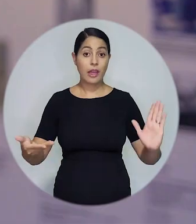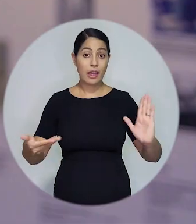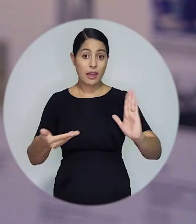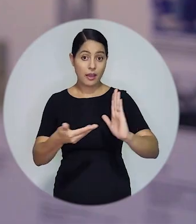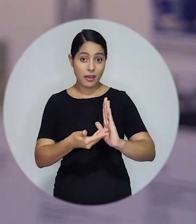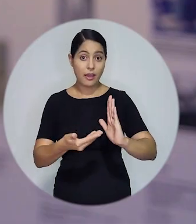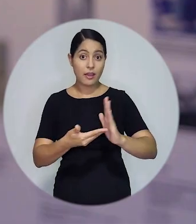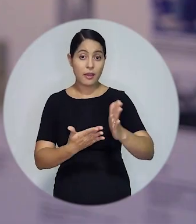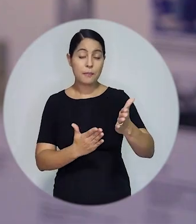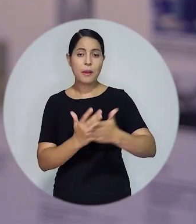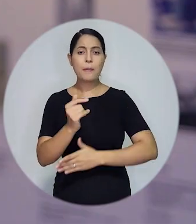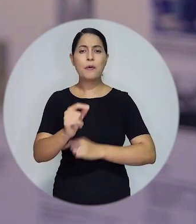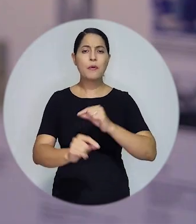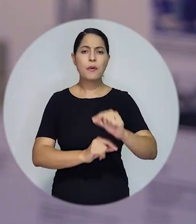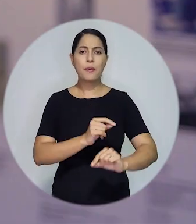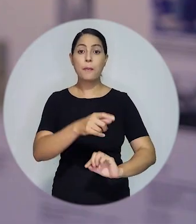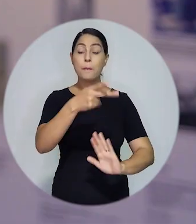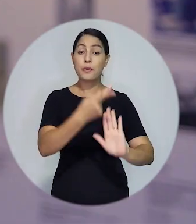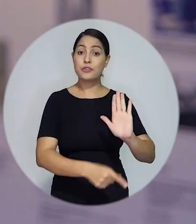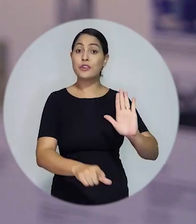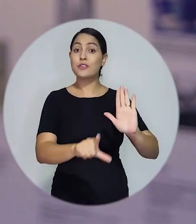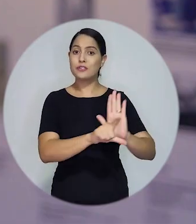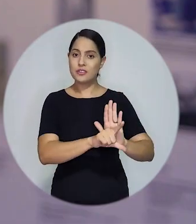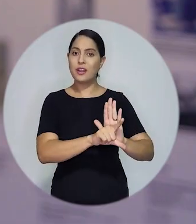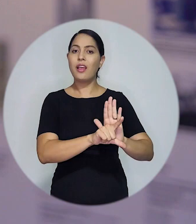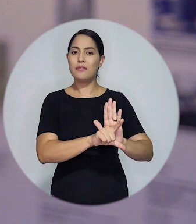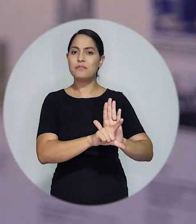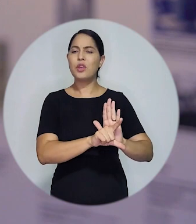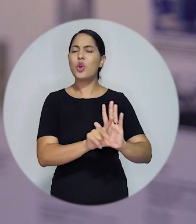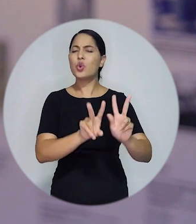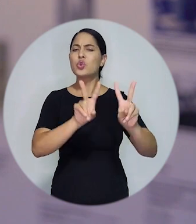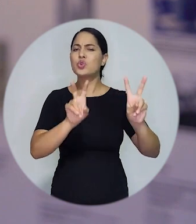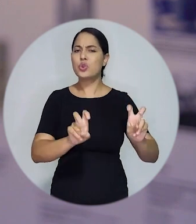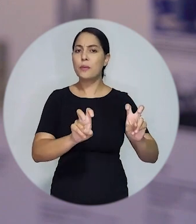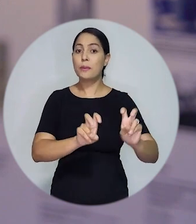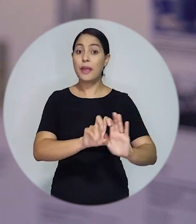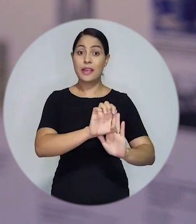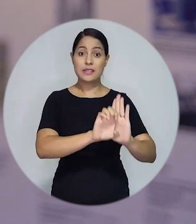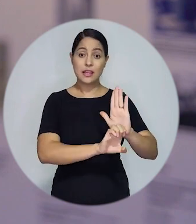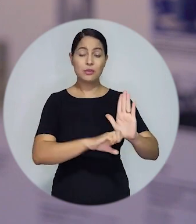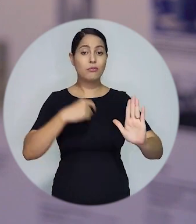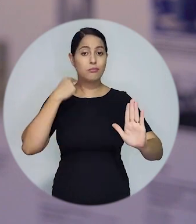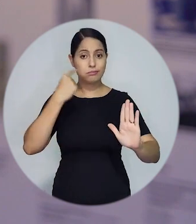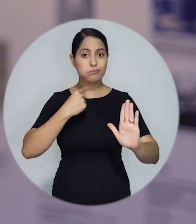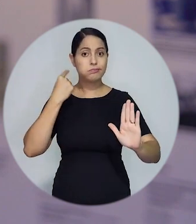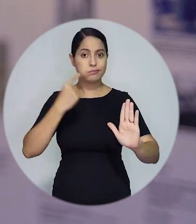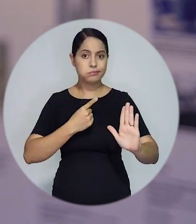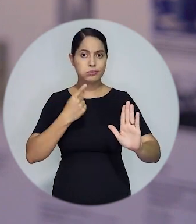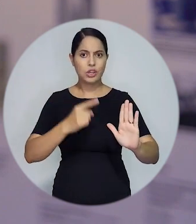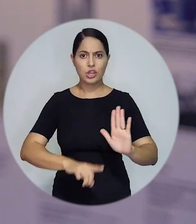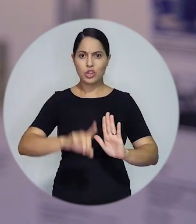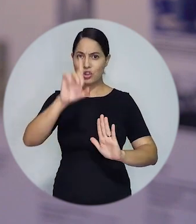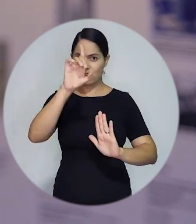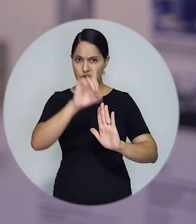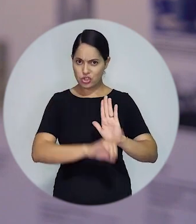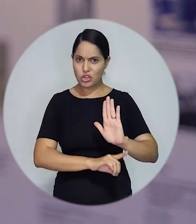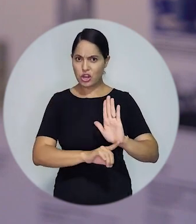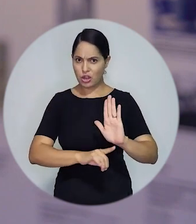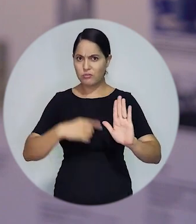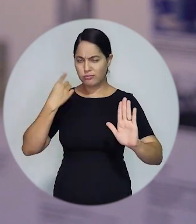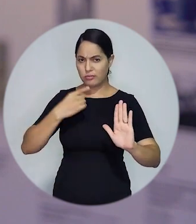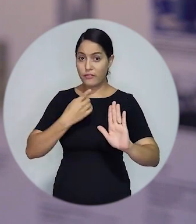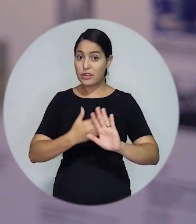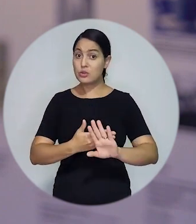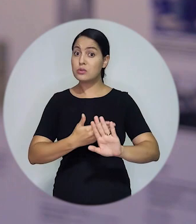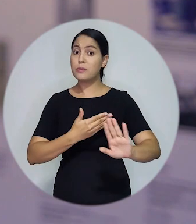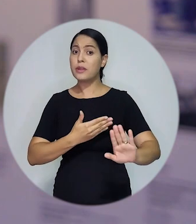A Câmara dos Deputados aprovou o projeto de lei que inclui no Estatuto da Advocacia a possibilidade de suspender o direito de